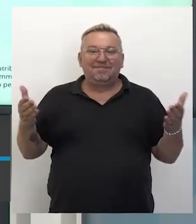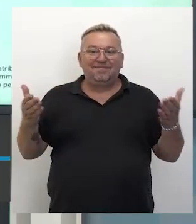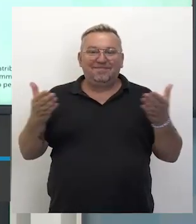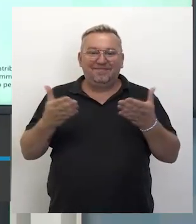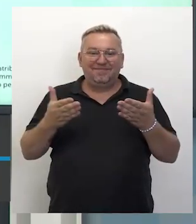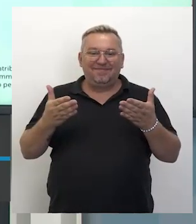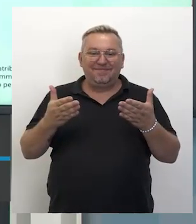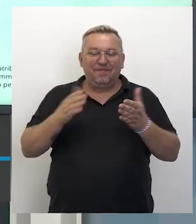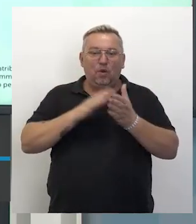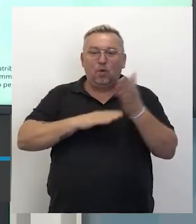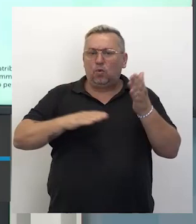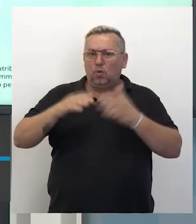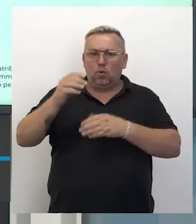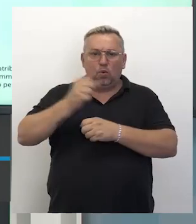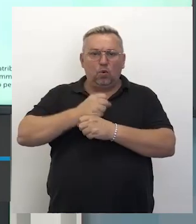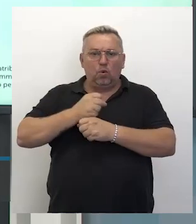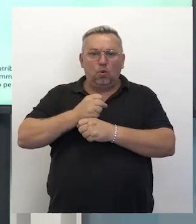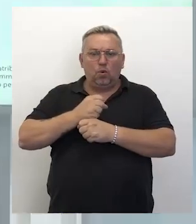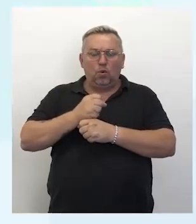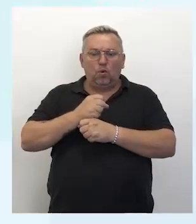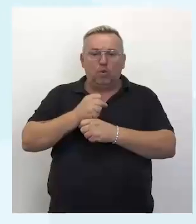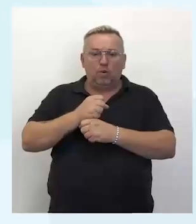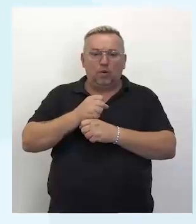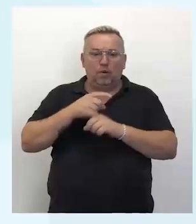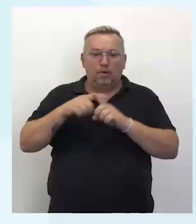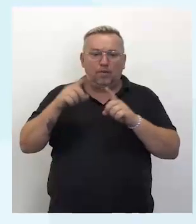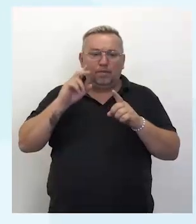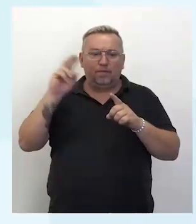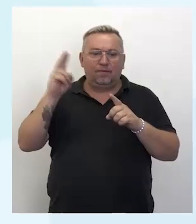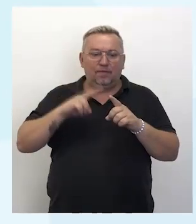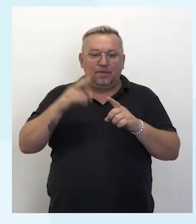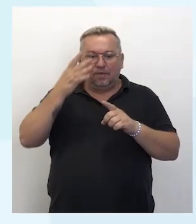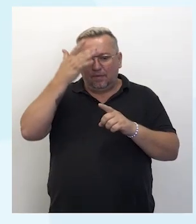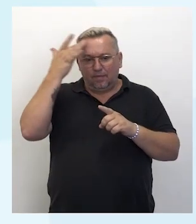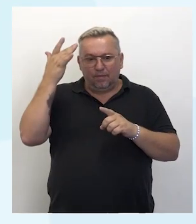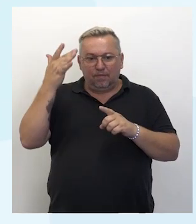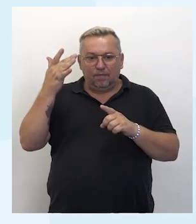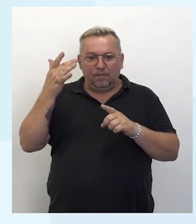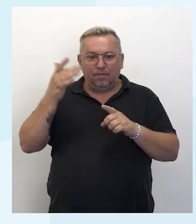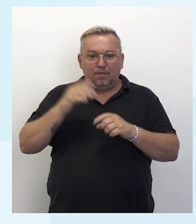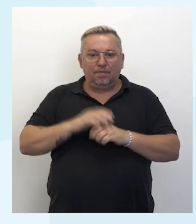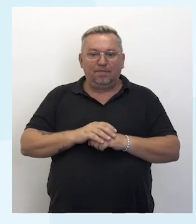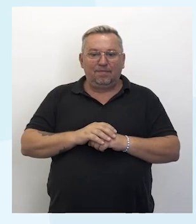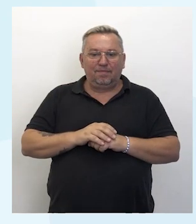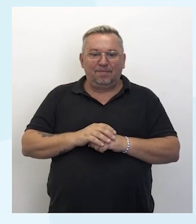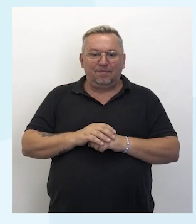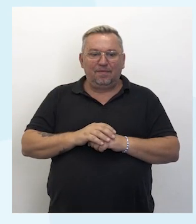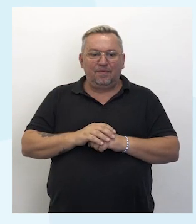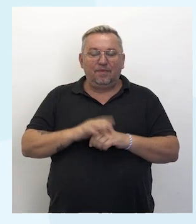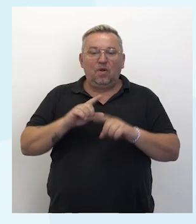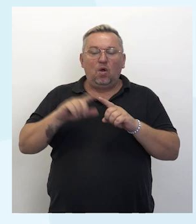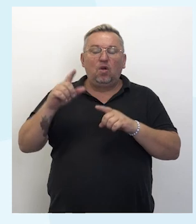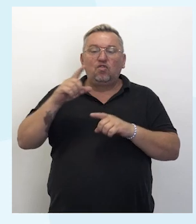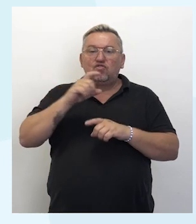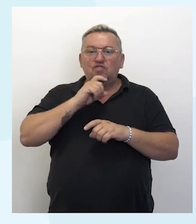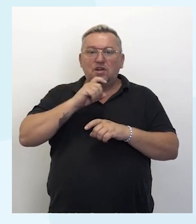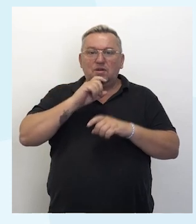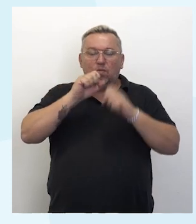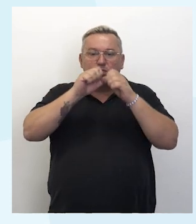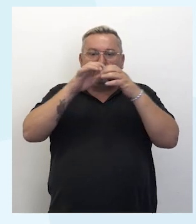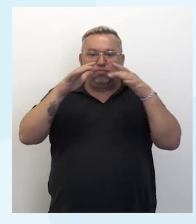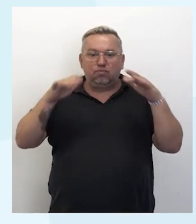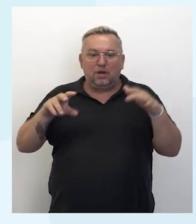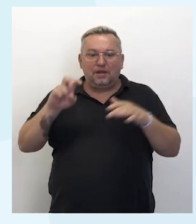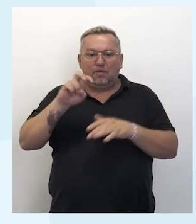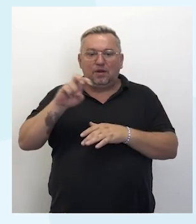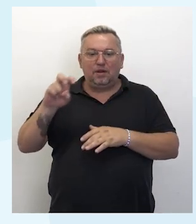gente, todo ano as geleiras da Antártica perdem 55 bilhões de litros d'água. O